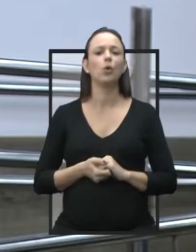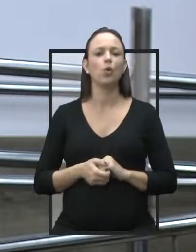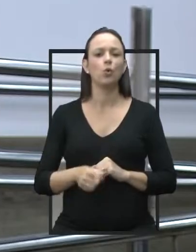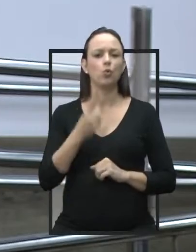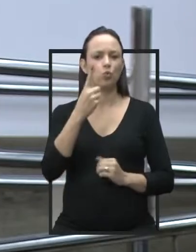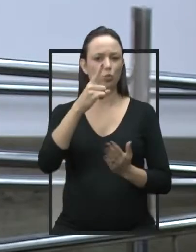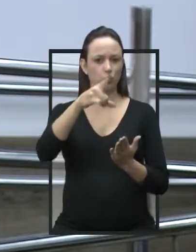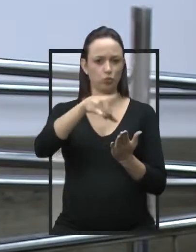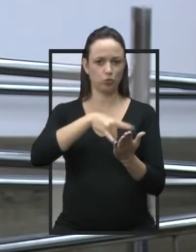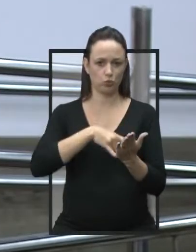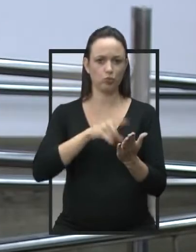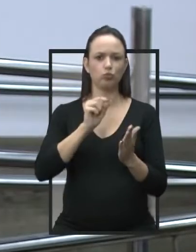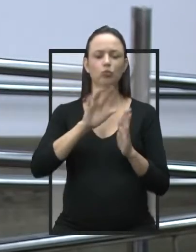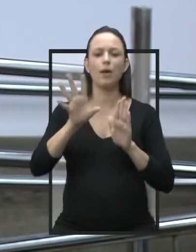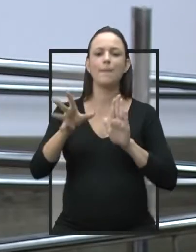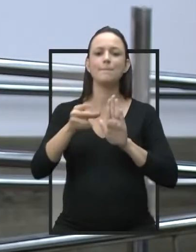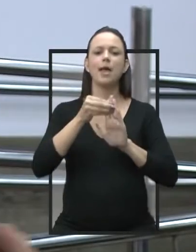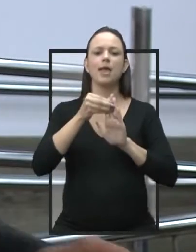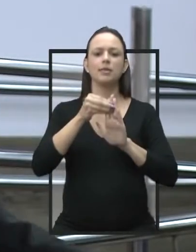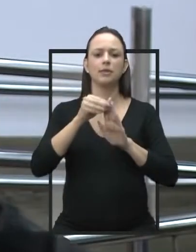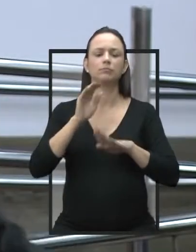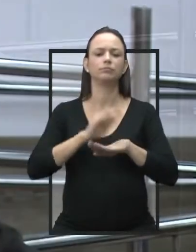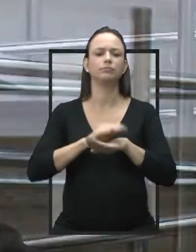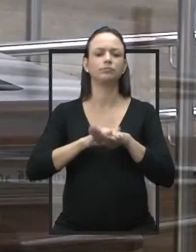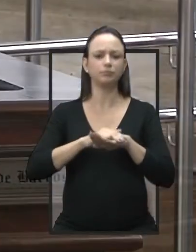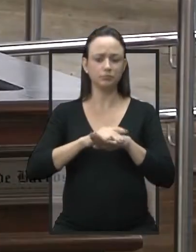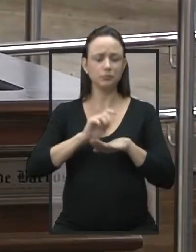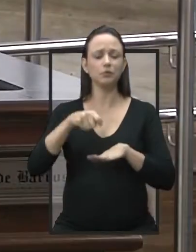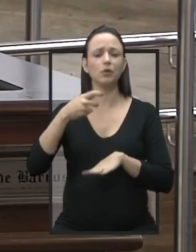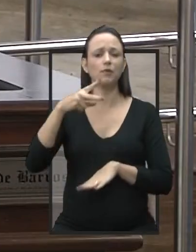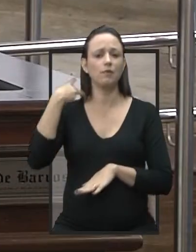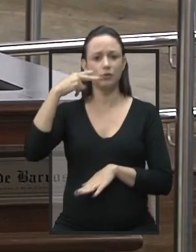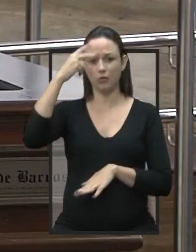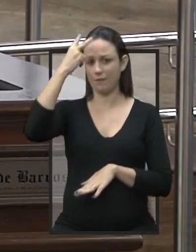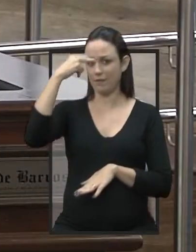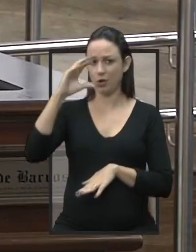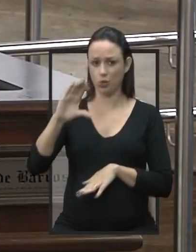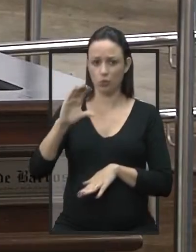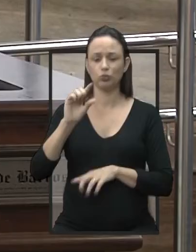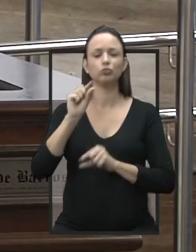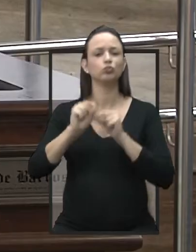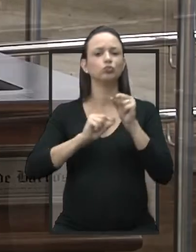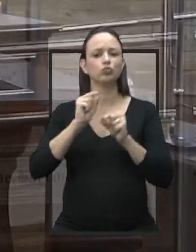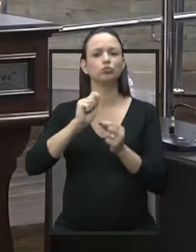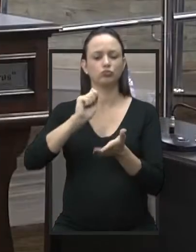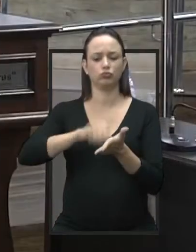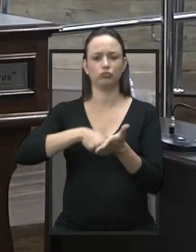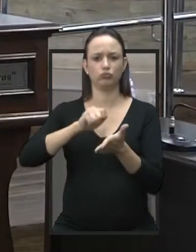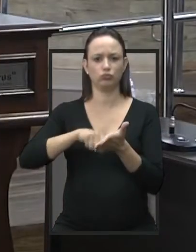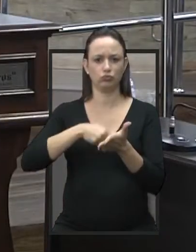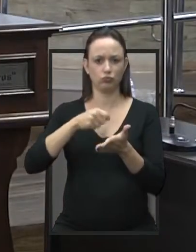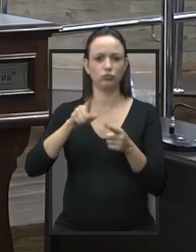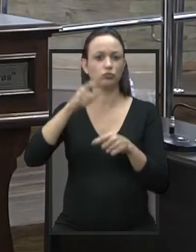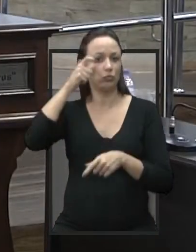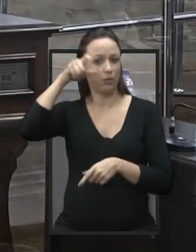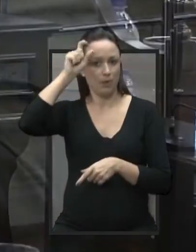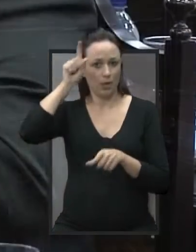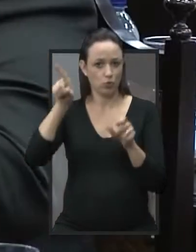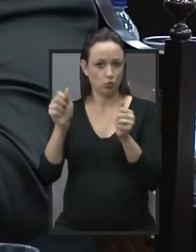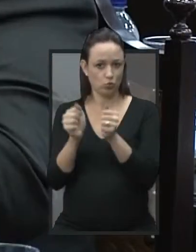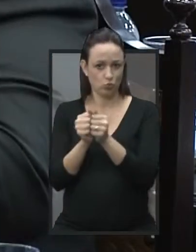documento a emenda a projeto de iniciativa do vereador roberto carlos vannucci subscrito por josé fernando barbieri